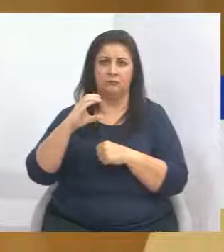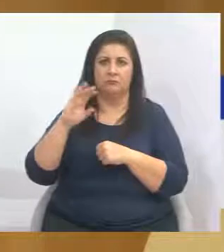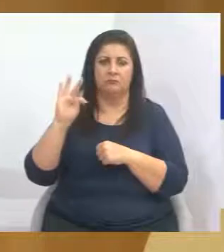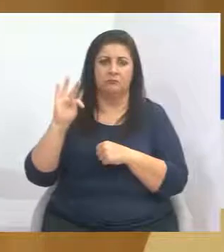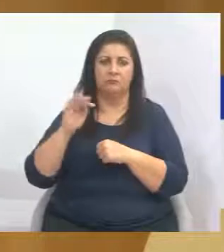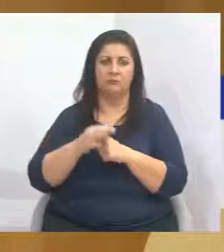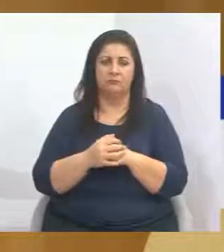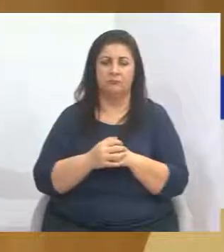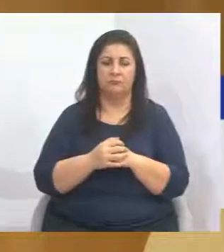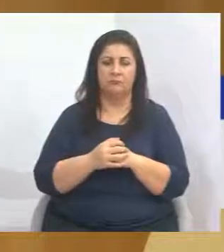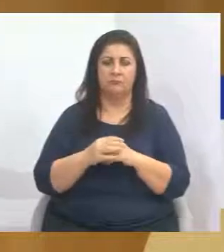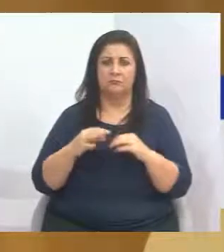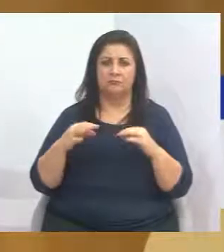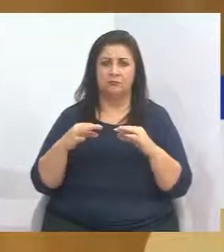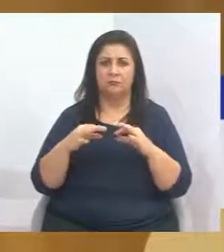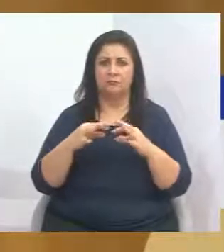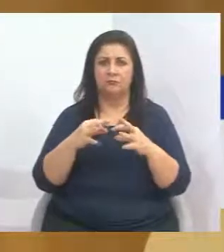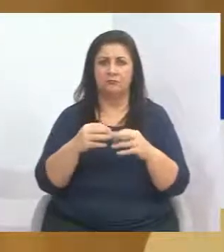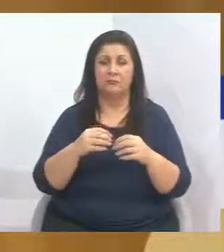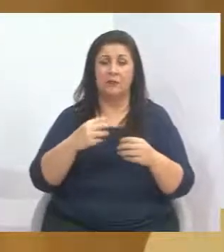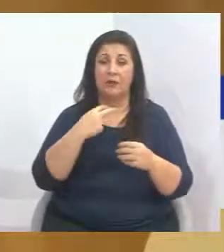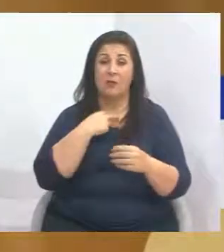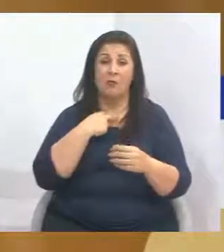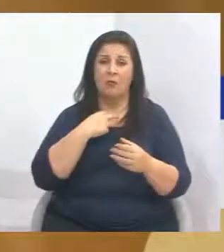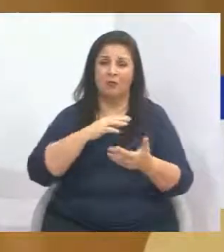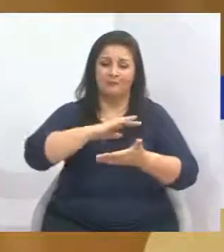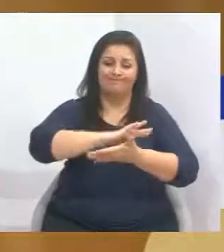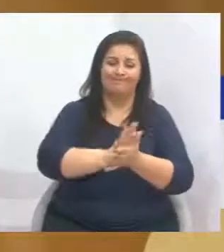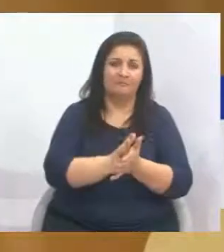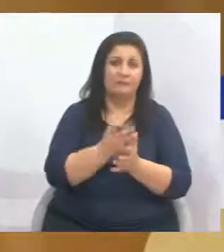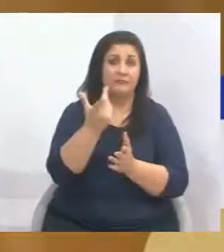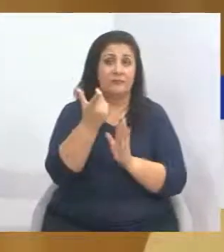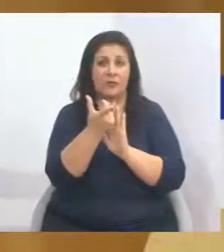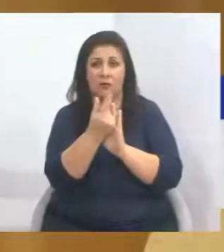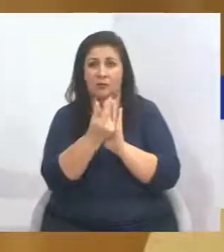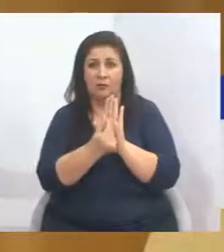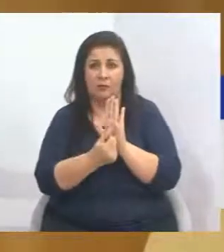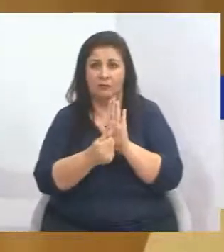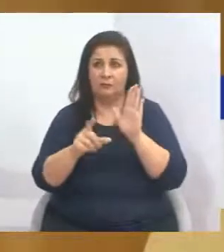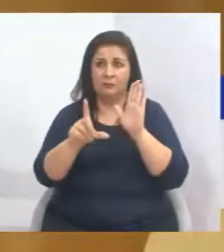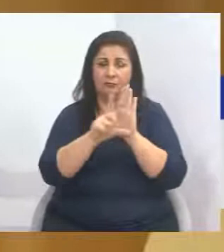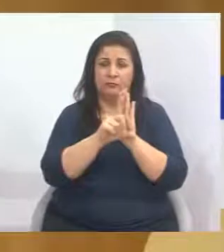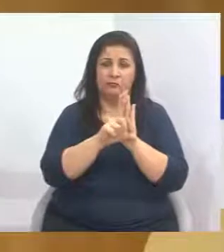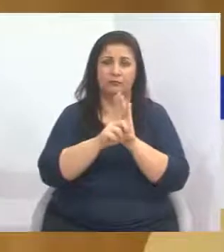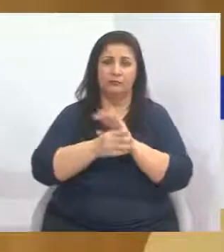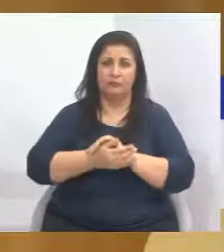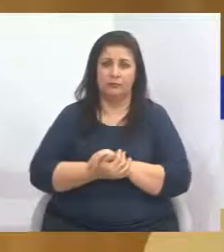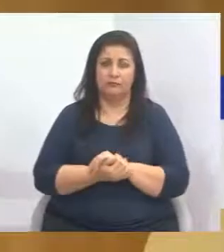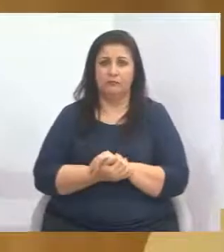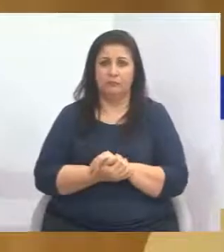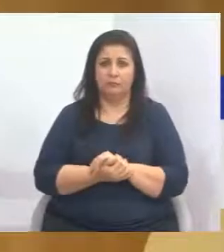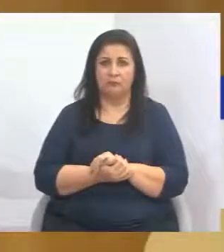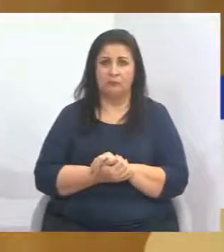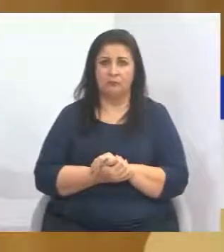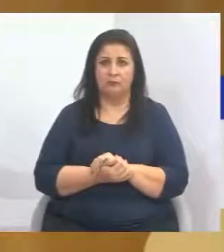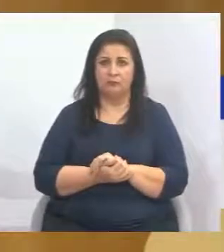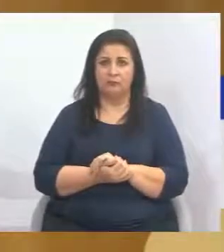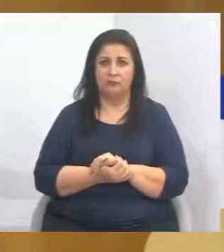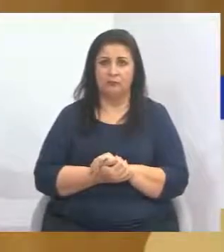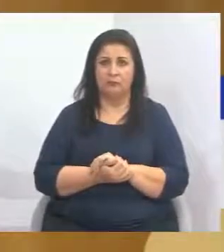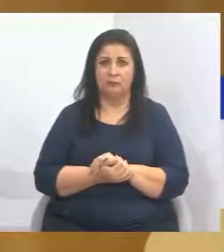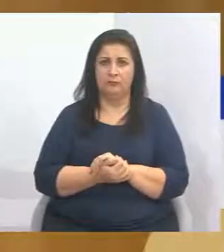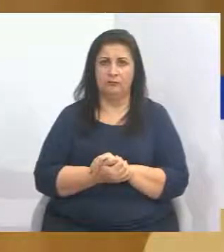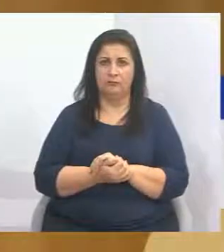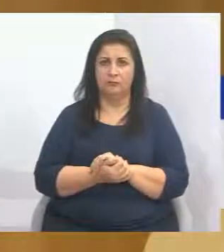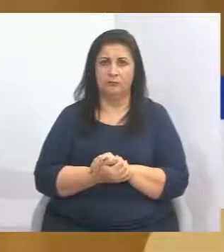entes federativos, ausência de estimativa de impacto orçamentário e financeiro da lei impugnada,